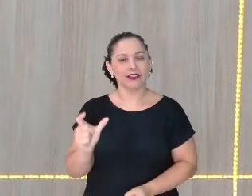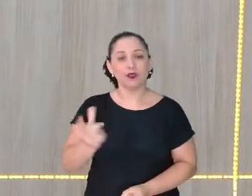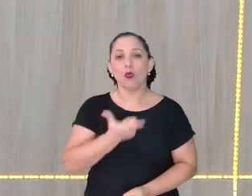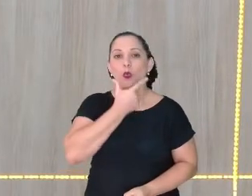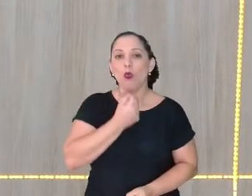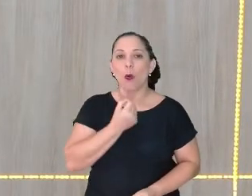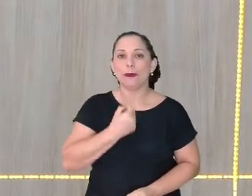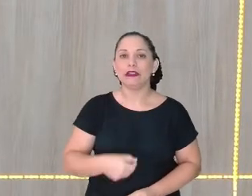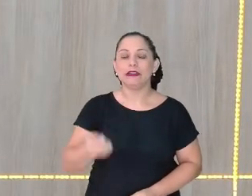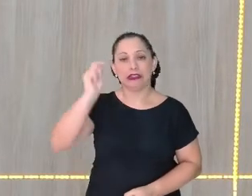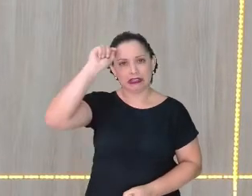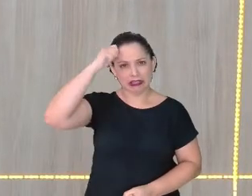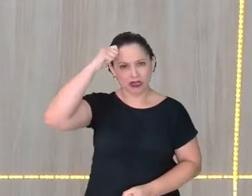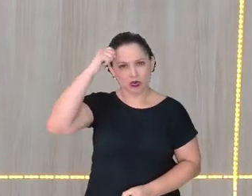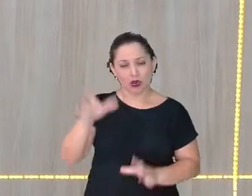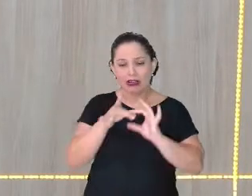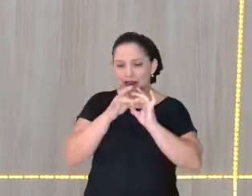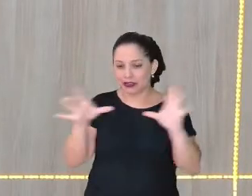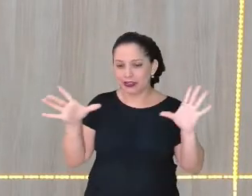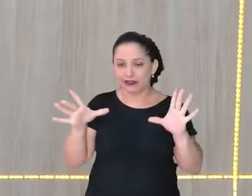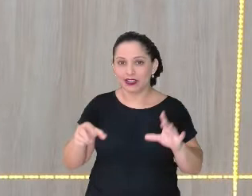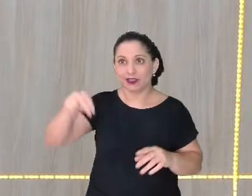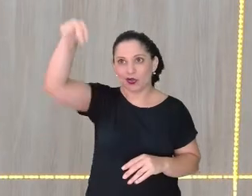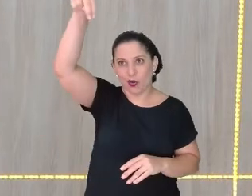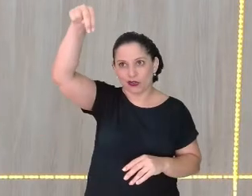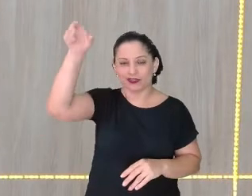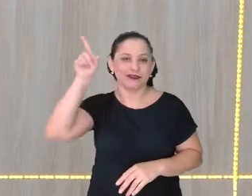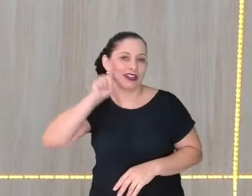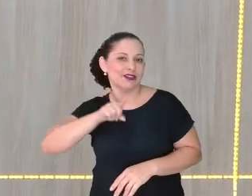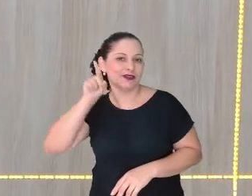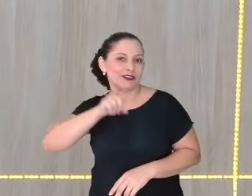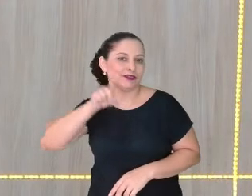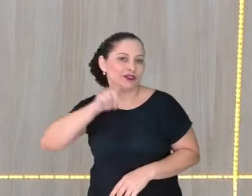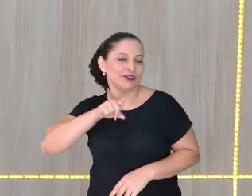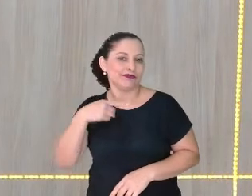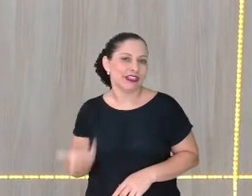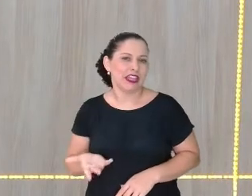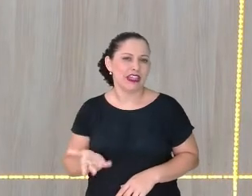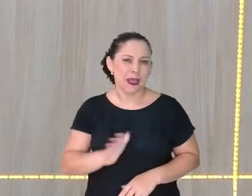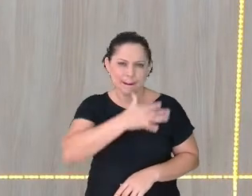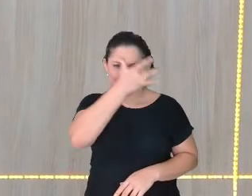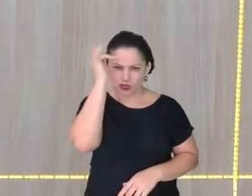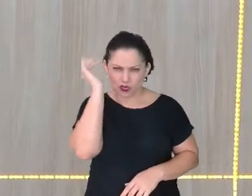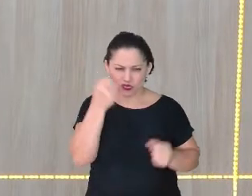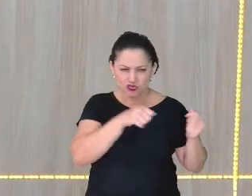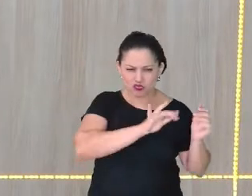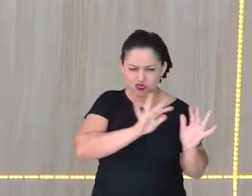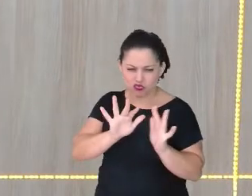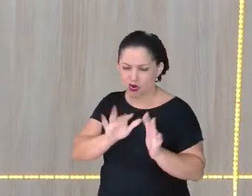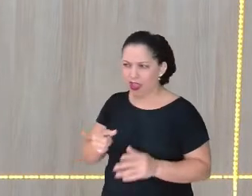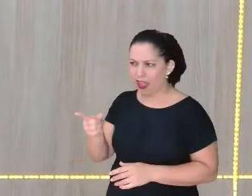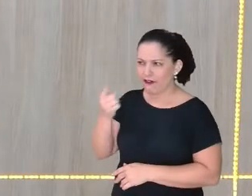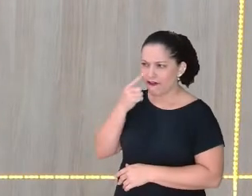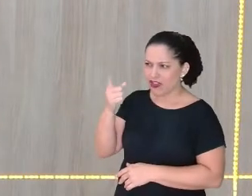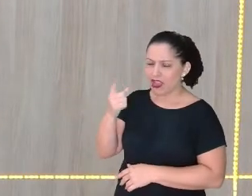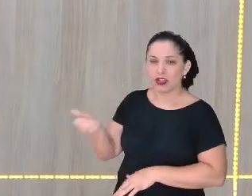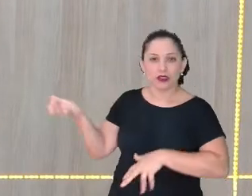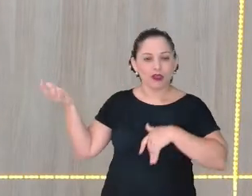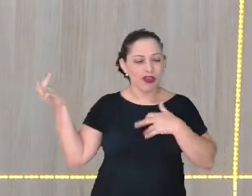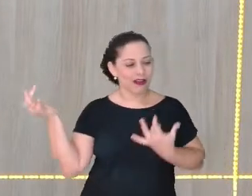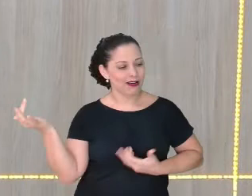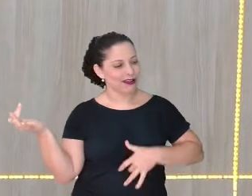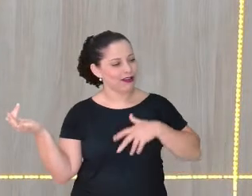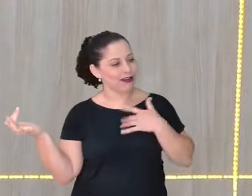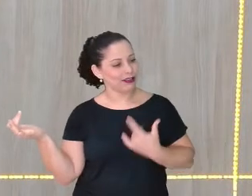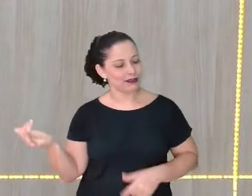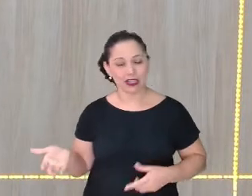negro, livre, na Carolina do Norte, nos Estados Unidos. Aí os caras acham ele interessante tocando, o que é que ele faz? Contrata